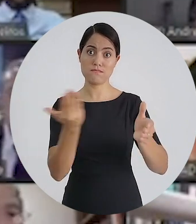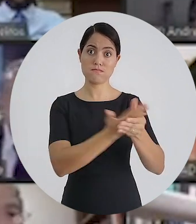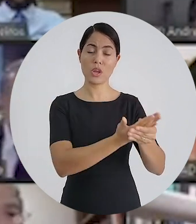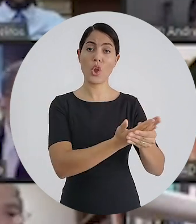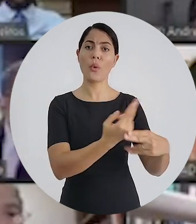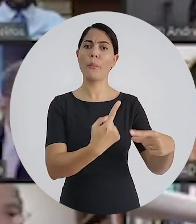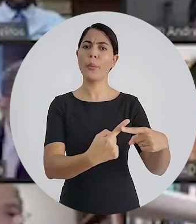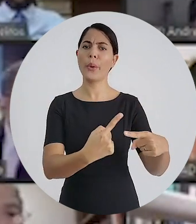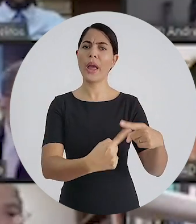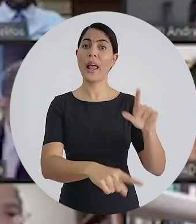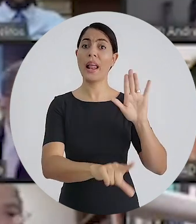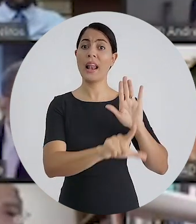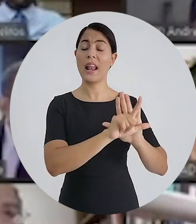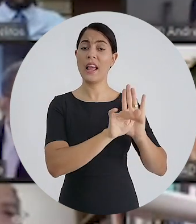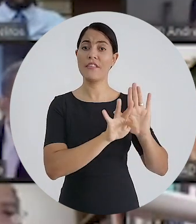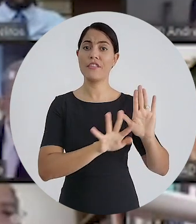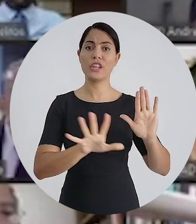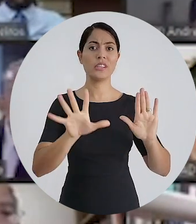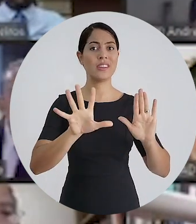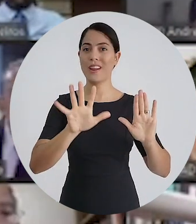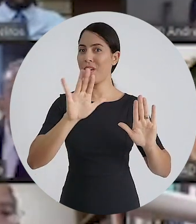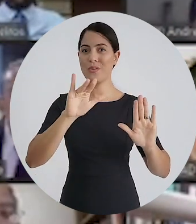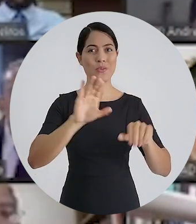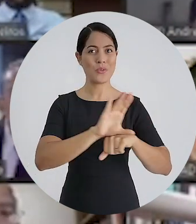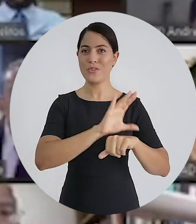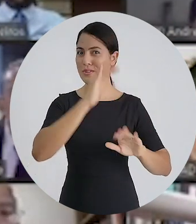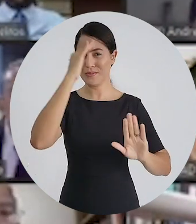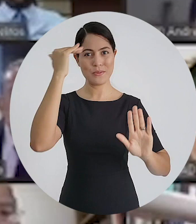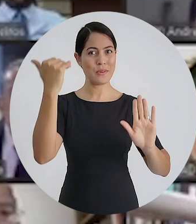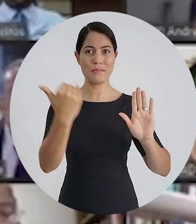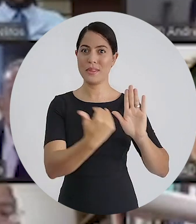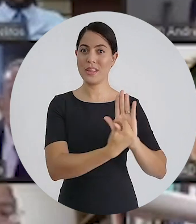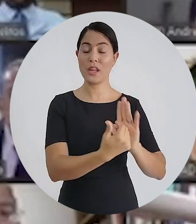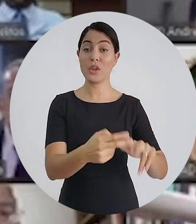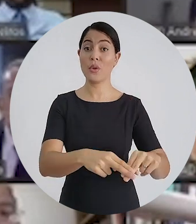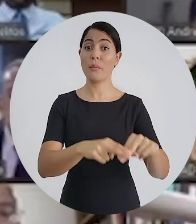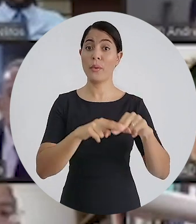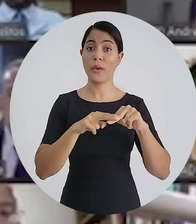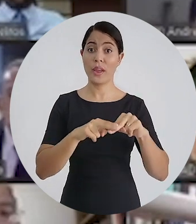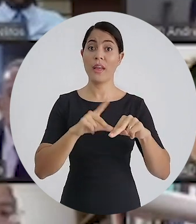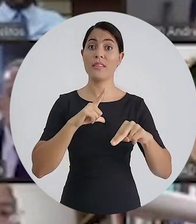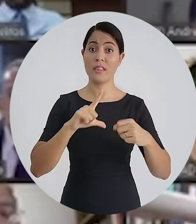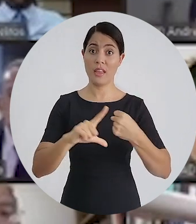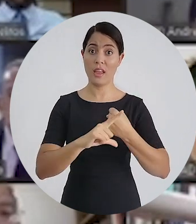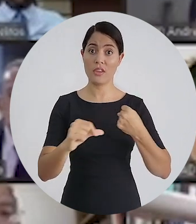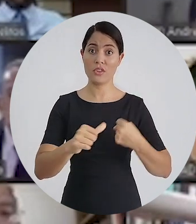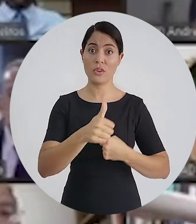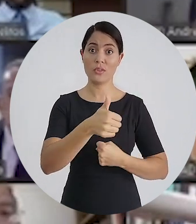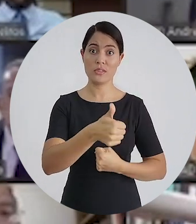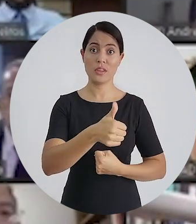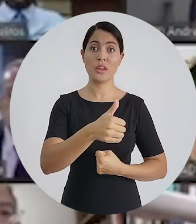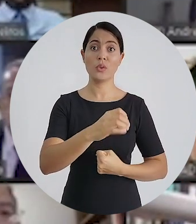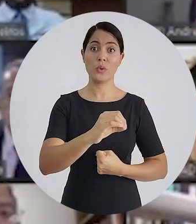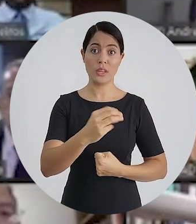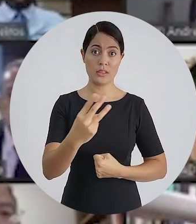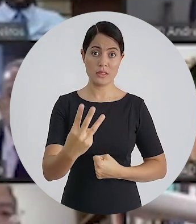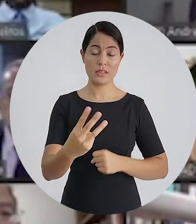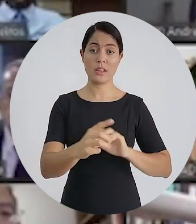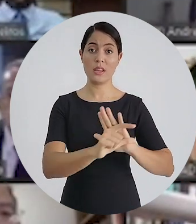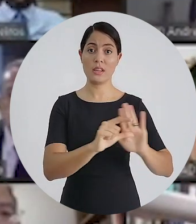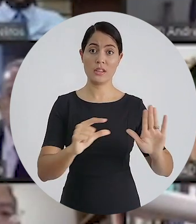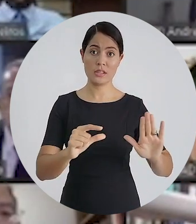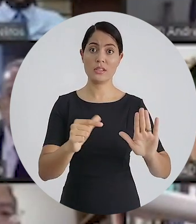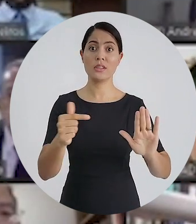inconstitucionalidade em face de lei federal que contrarie norma constitucional consoante a previsão contida no artigo